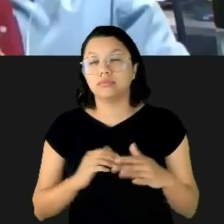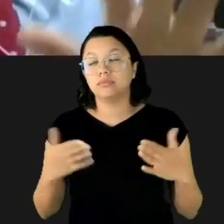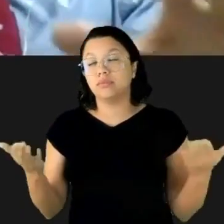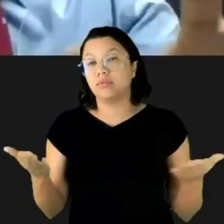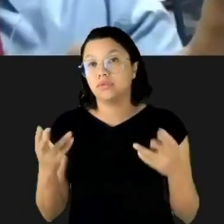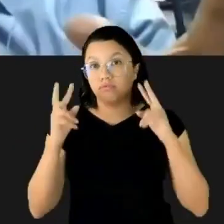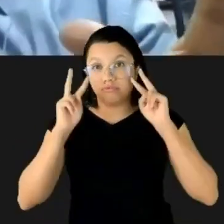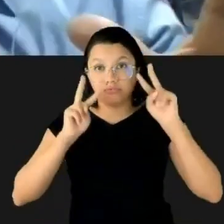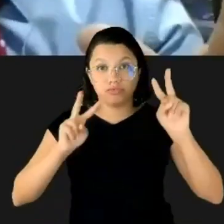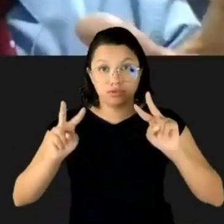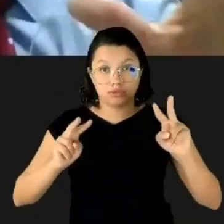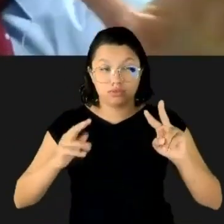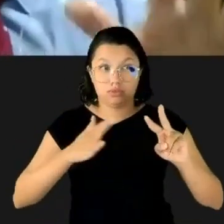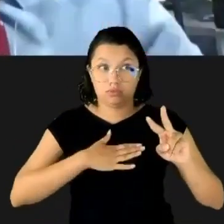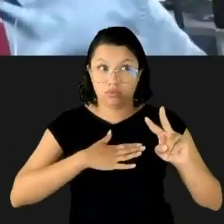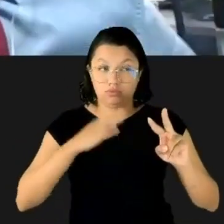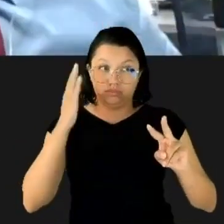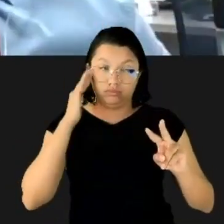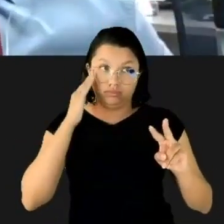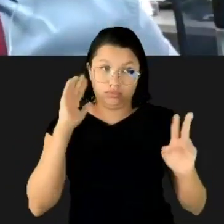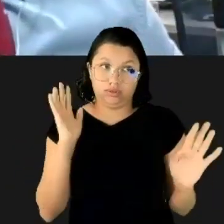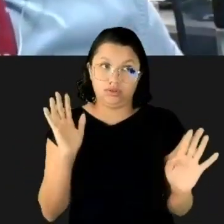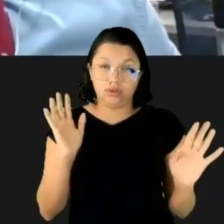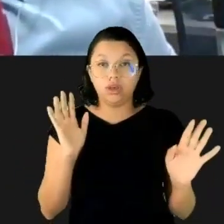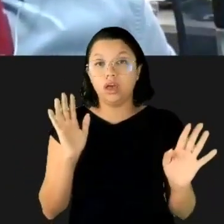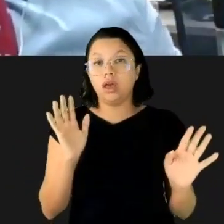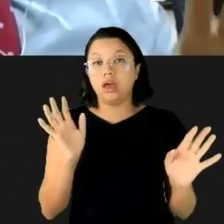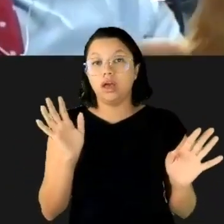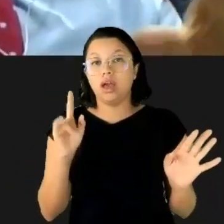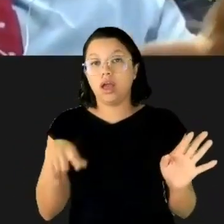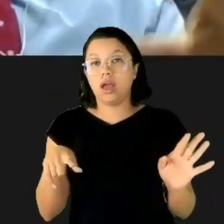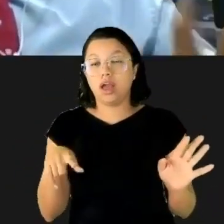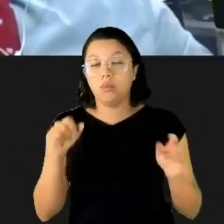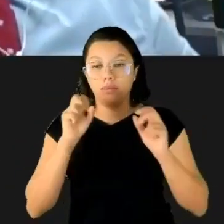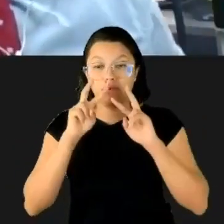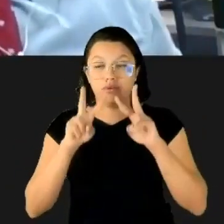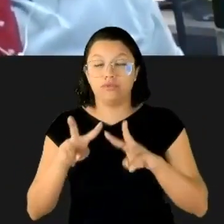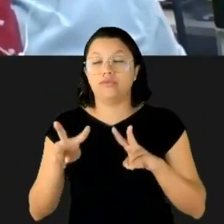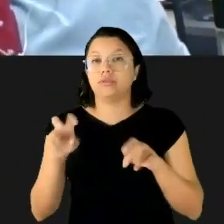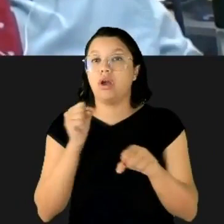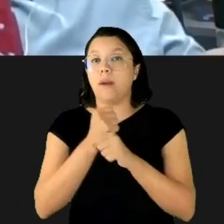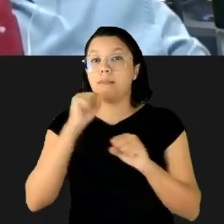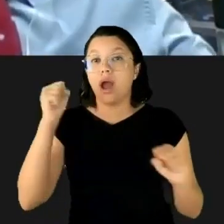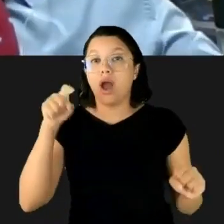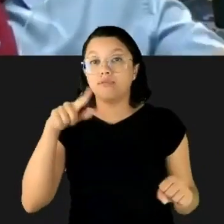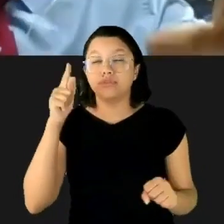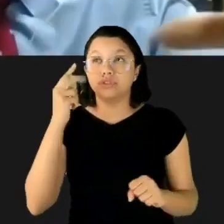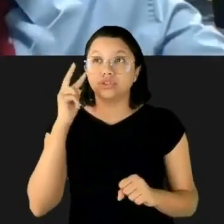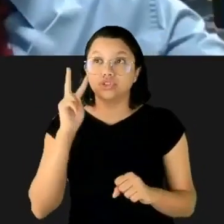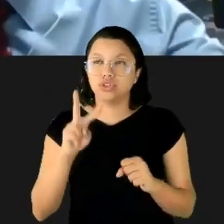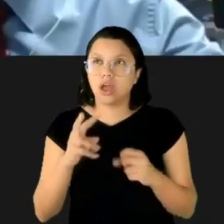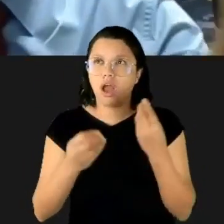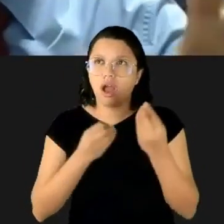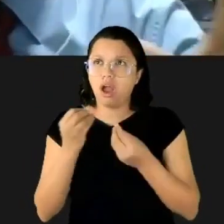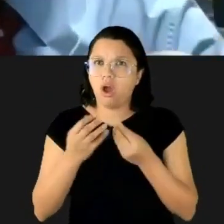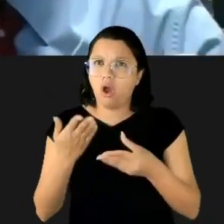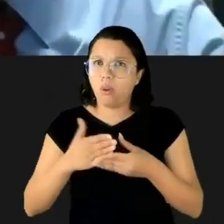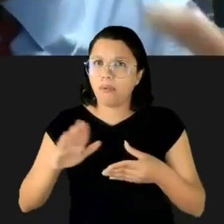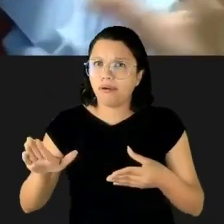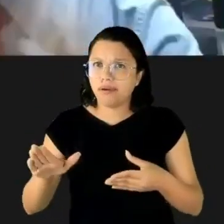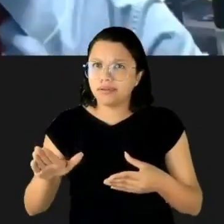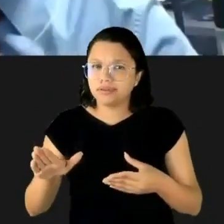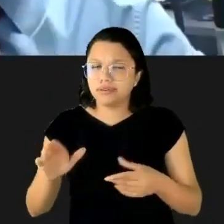então essa visão no meu modo de ver ela é uma visão macro para você enxergar como o processo anda